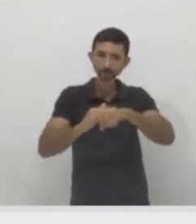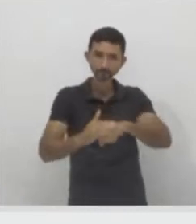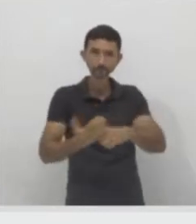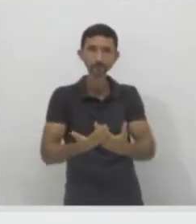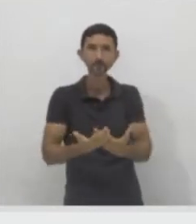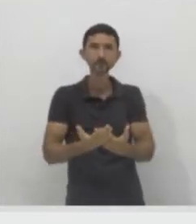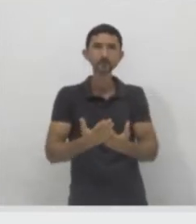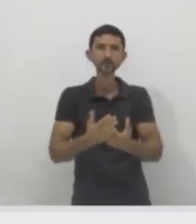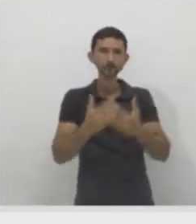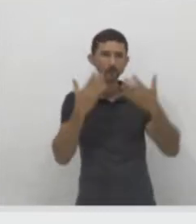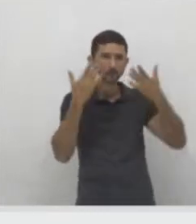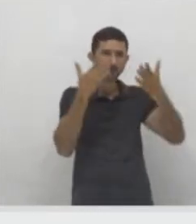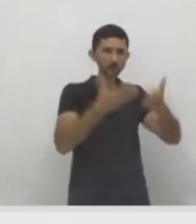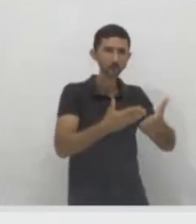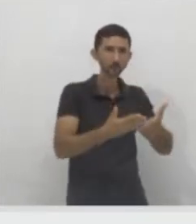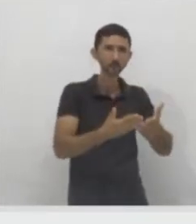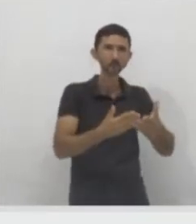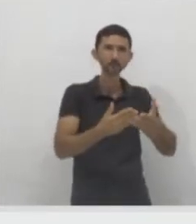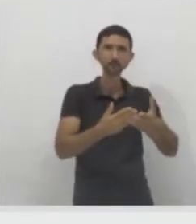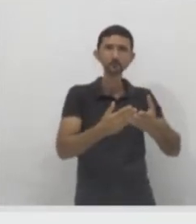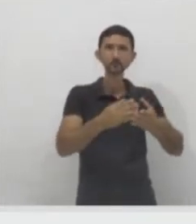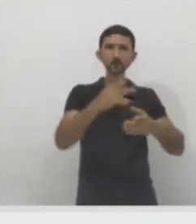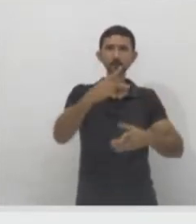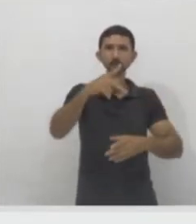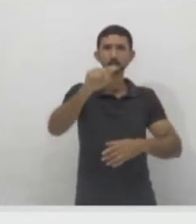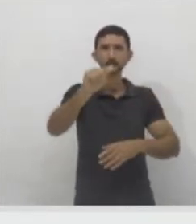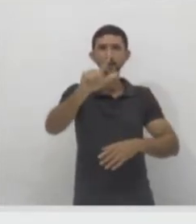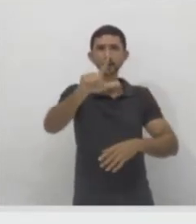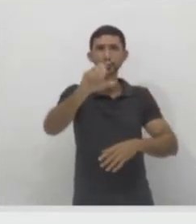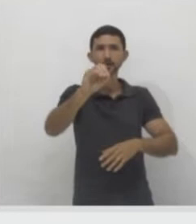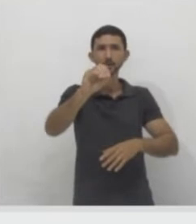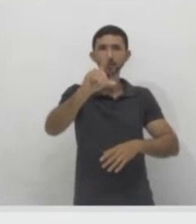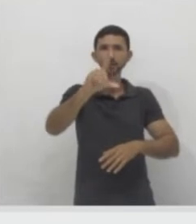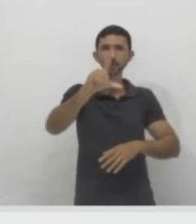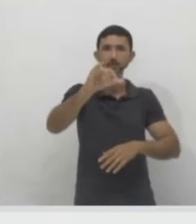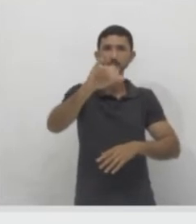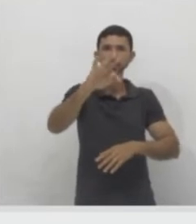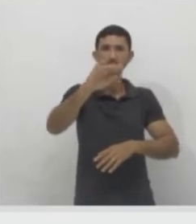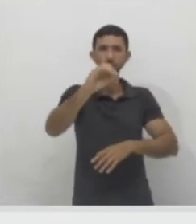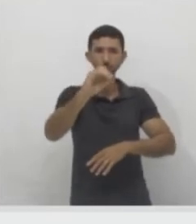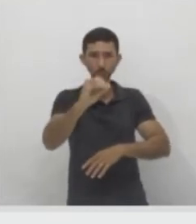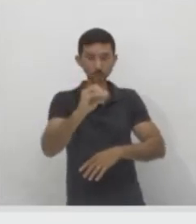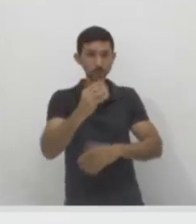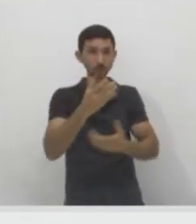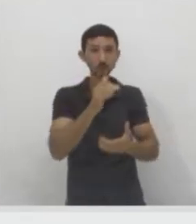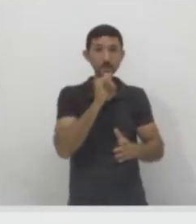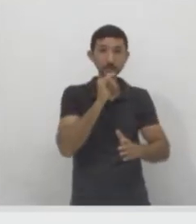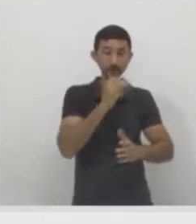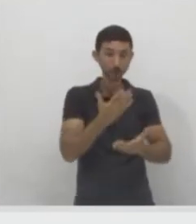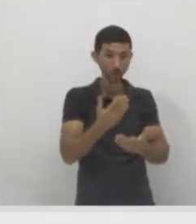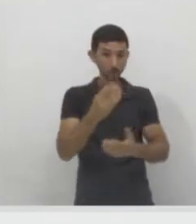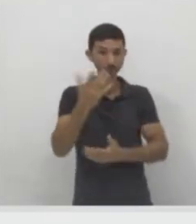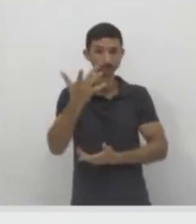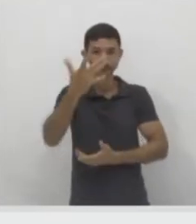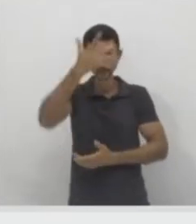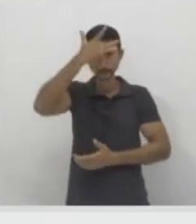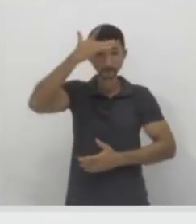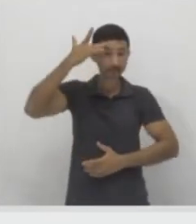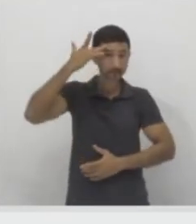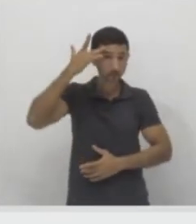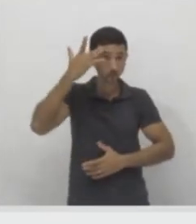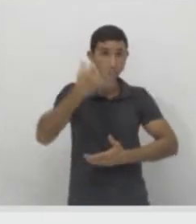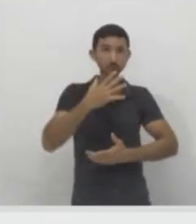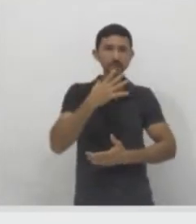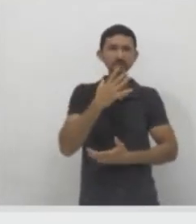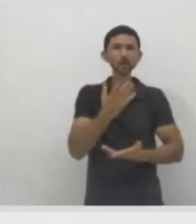o Paleolítico. No Paleolítico, observe bem, o homem era conhecido como nômade,